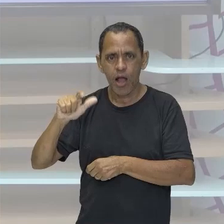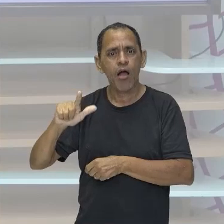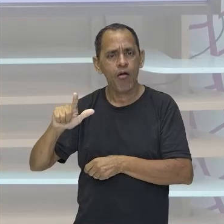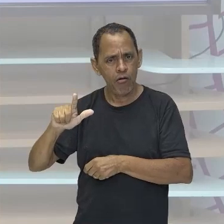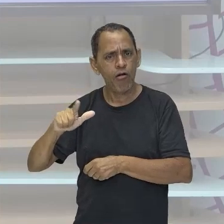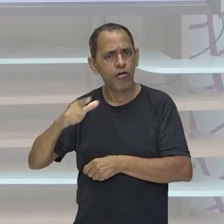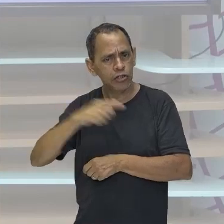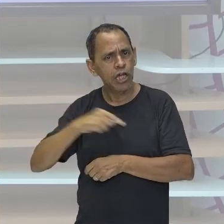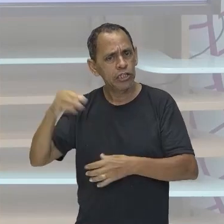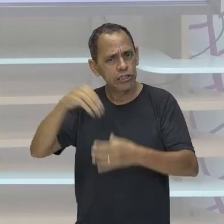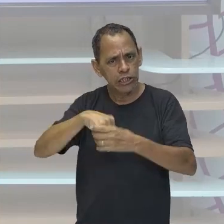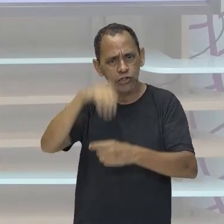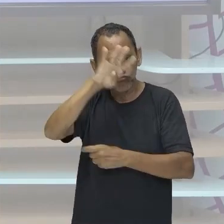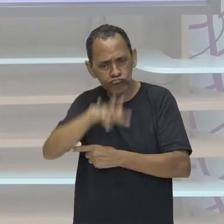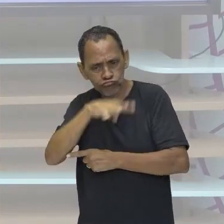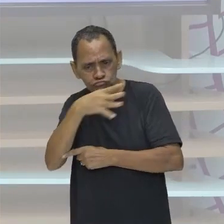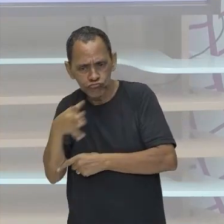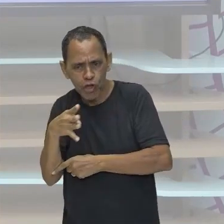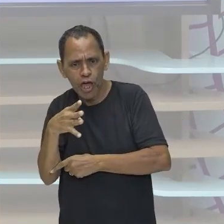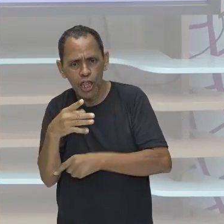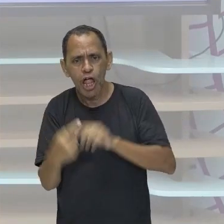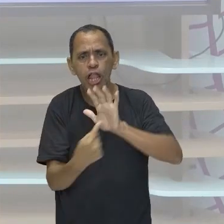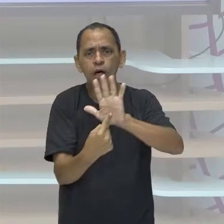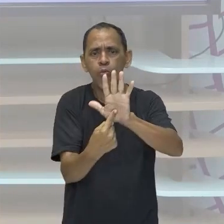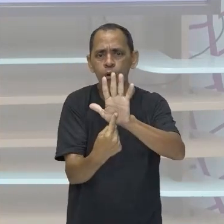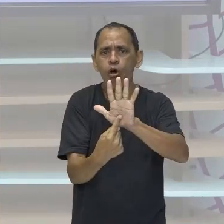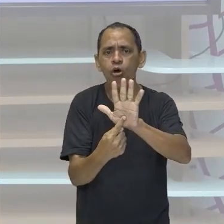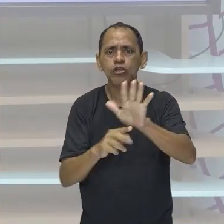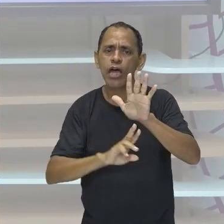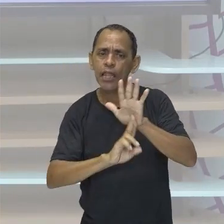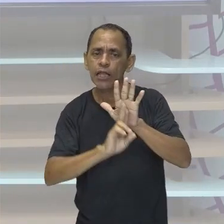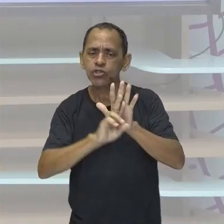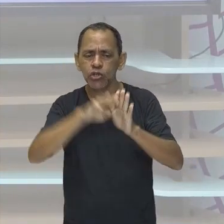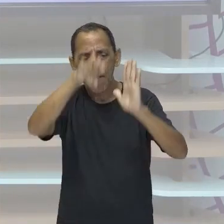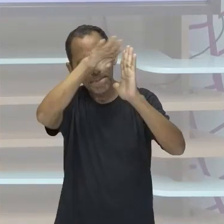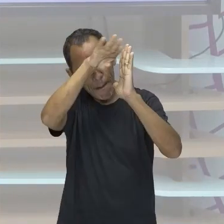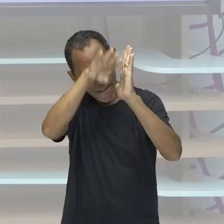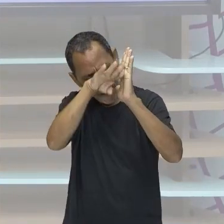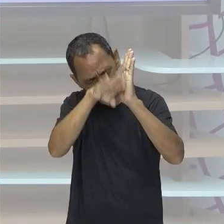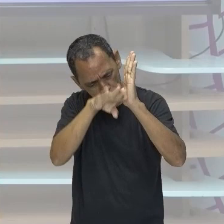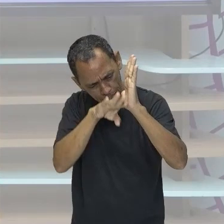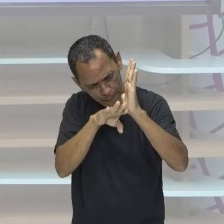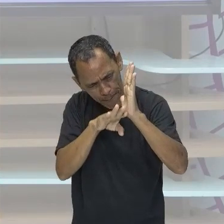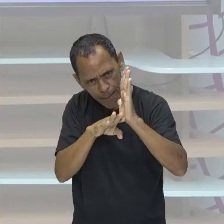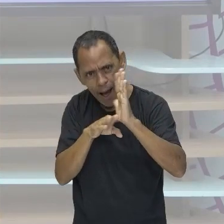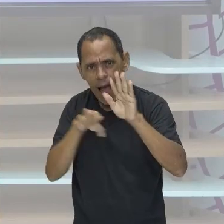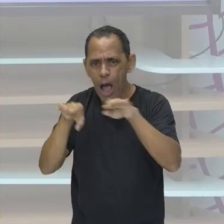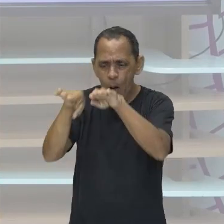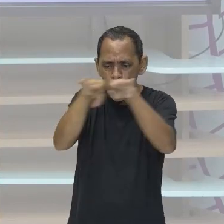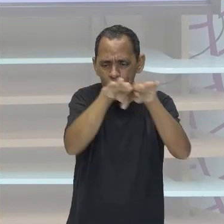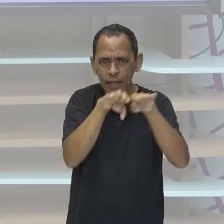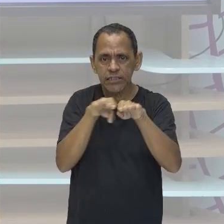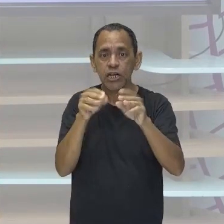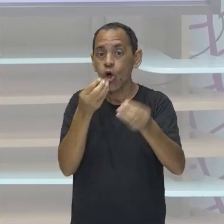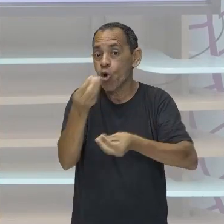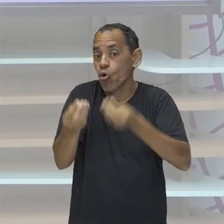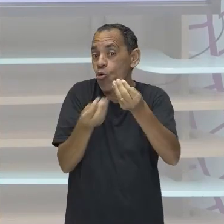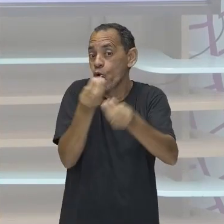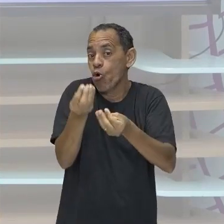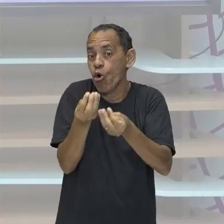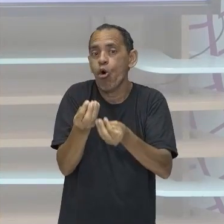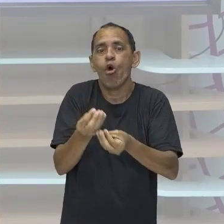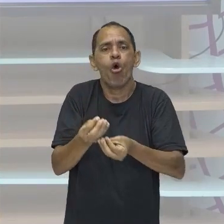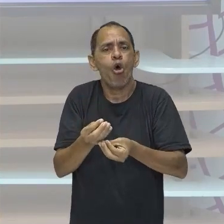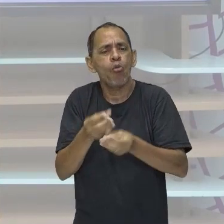ela estabelece os padrões de exatamente como é massa corpórea, se você está dentro